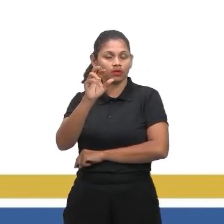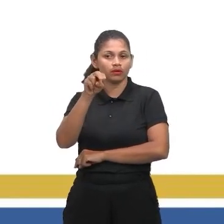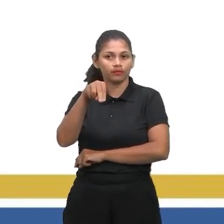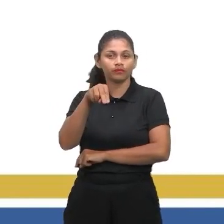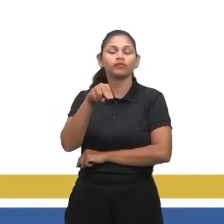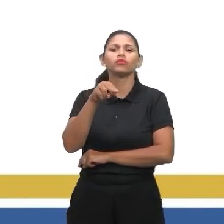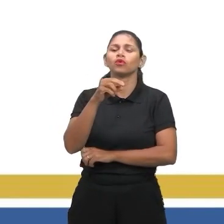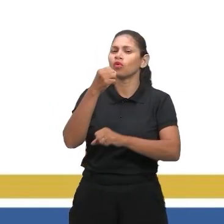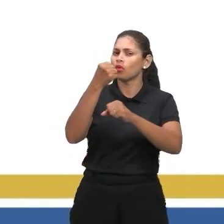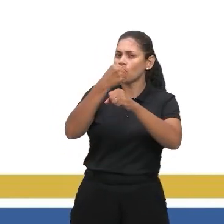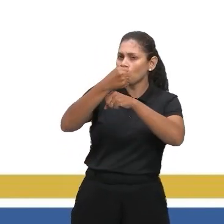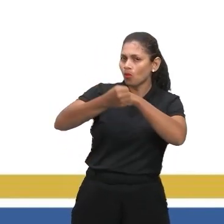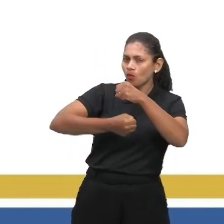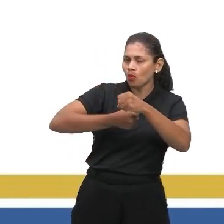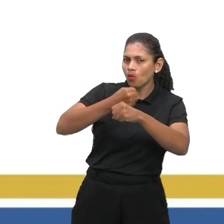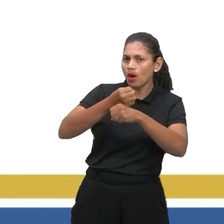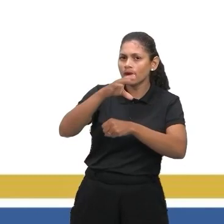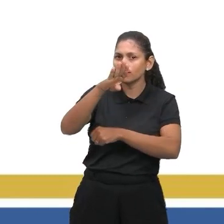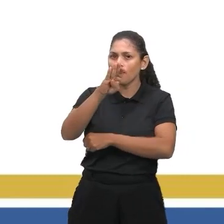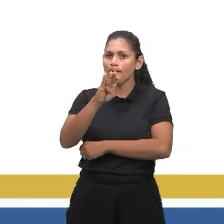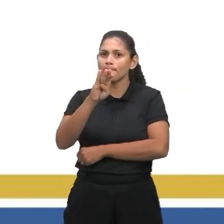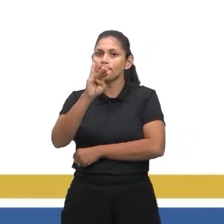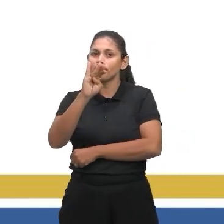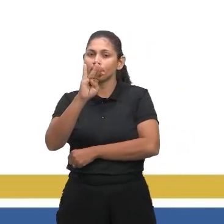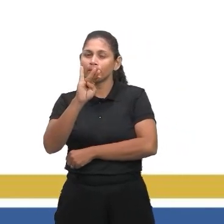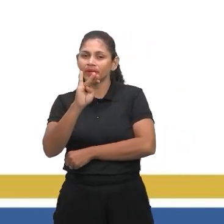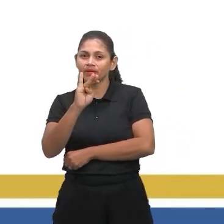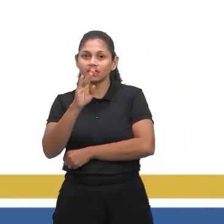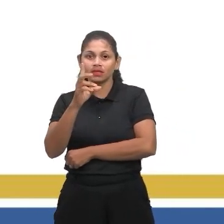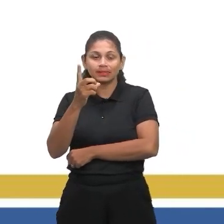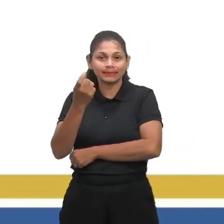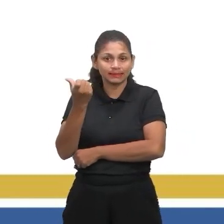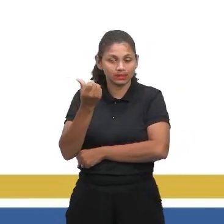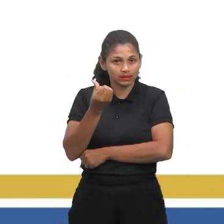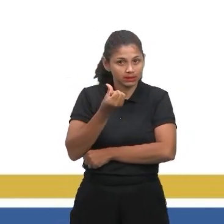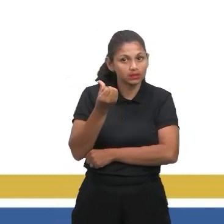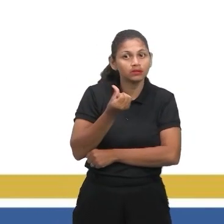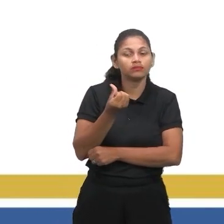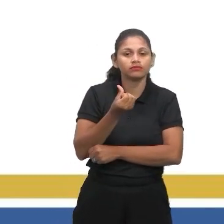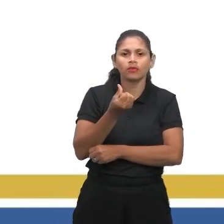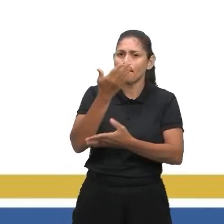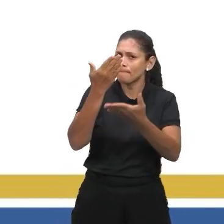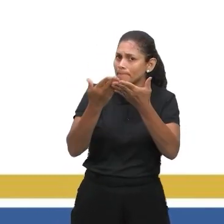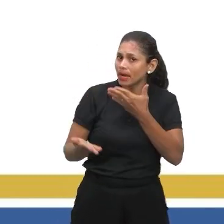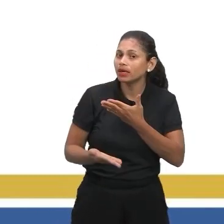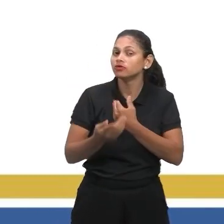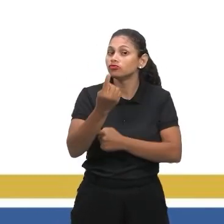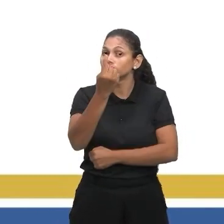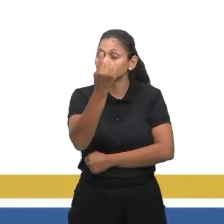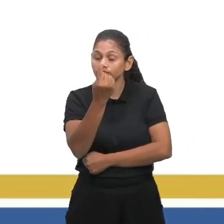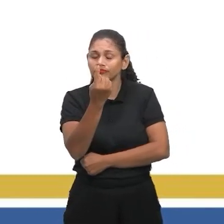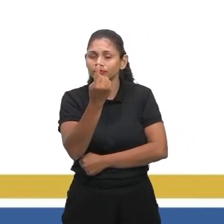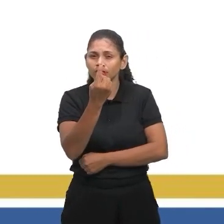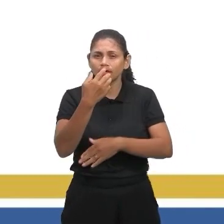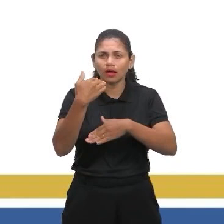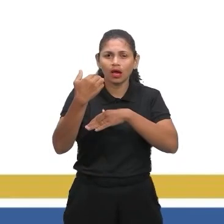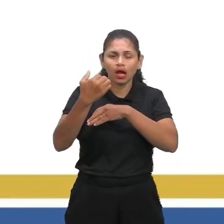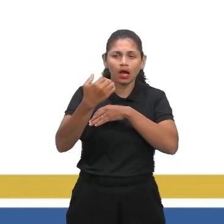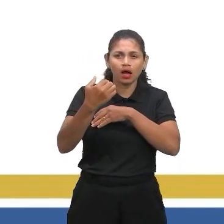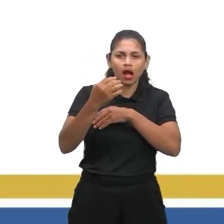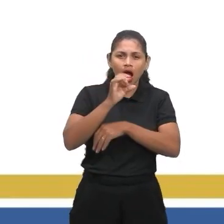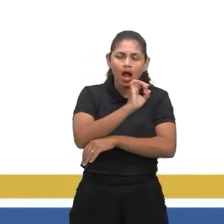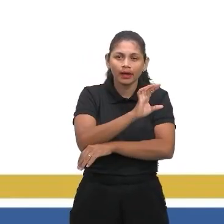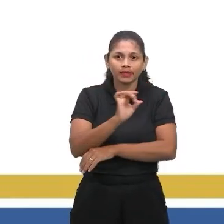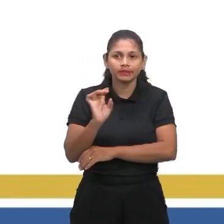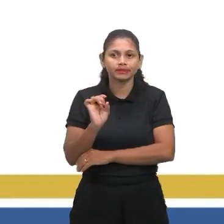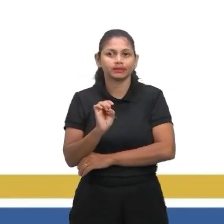anos bissextos e outras correções, ele perde um dia a cada 3.300 anos. Isso equivale a dizer que